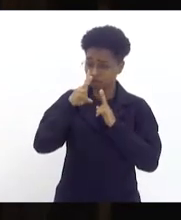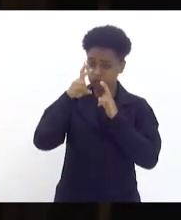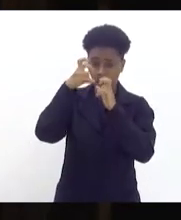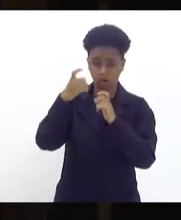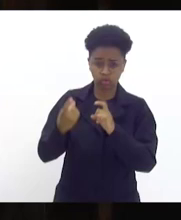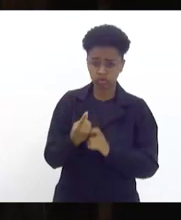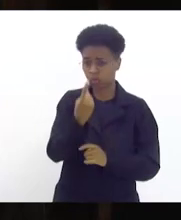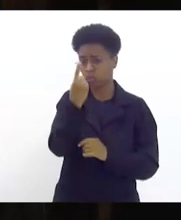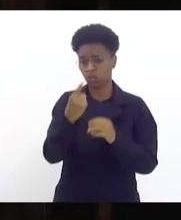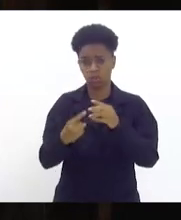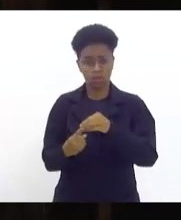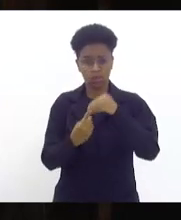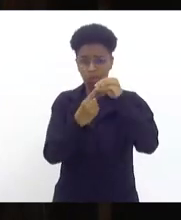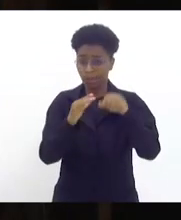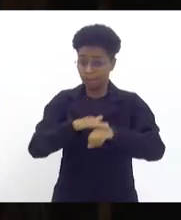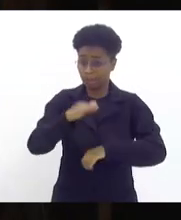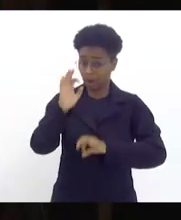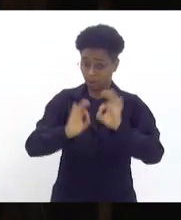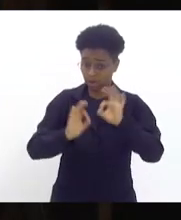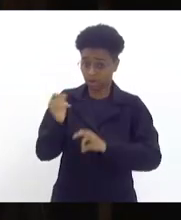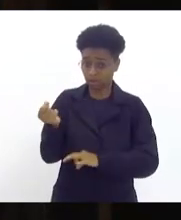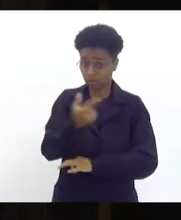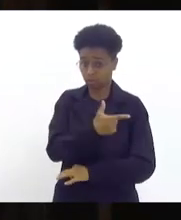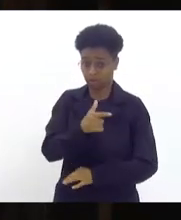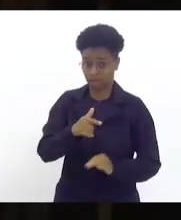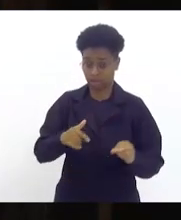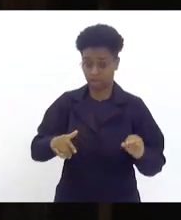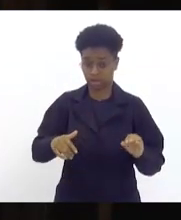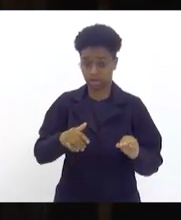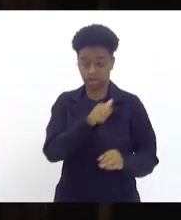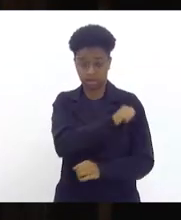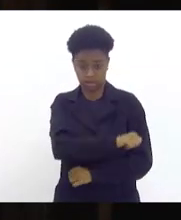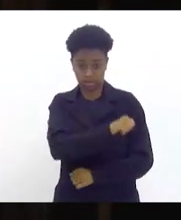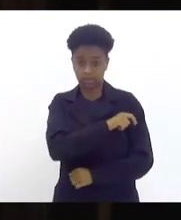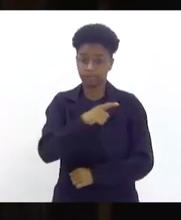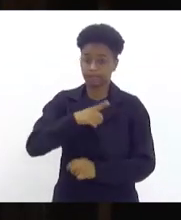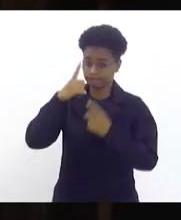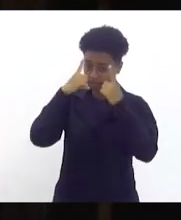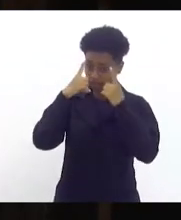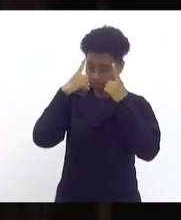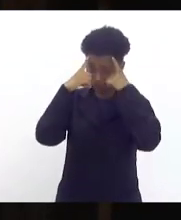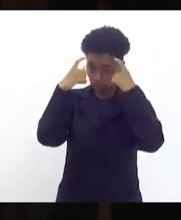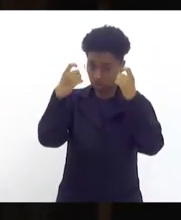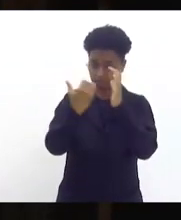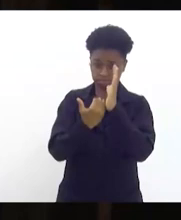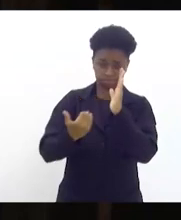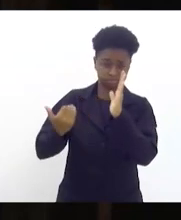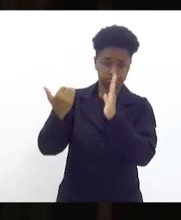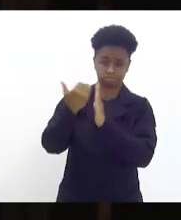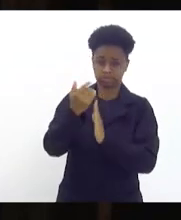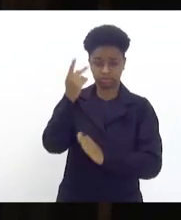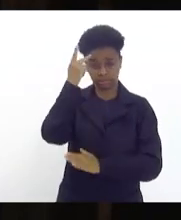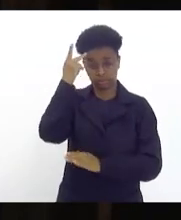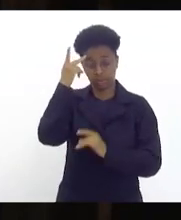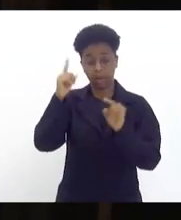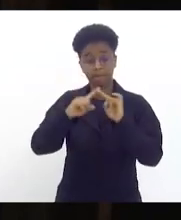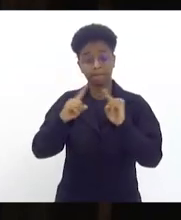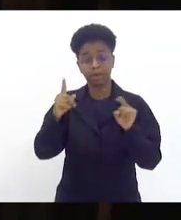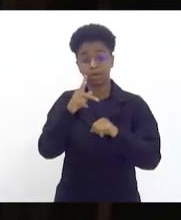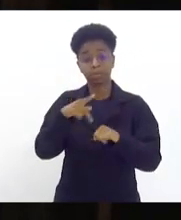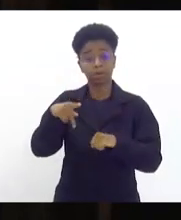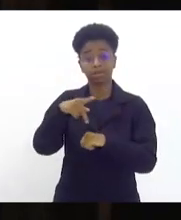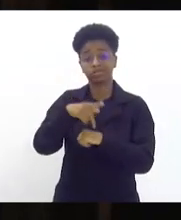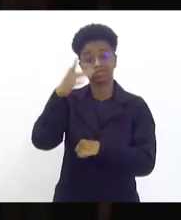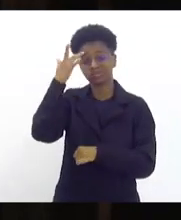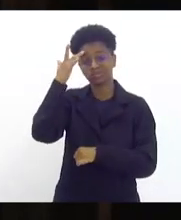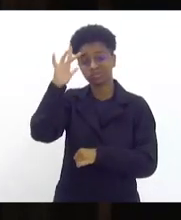eu digo até mais organizado que aqui no Rio a violência tão forte como tem no Rio para o resto do país não